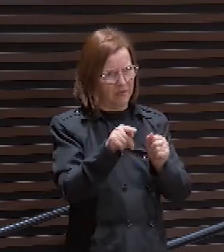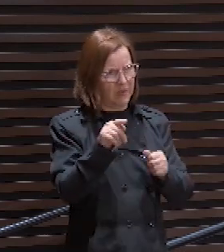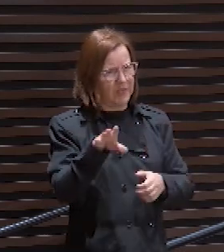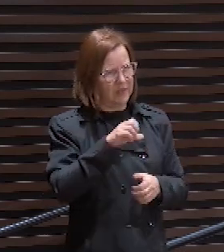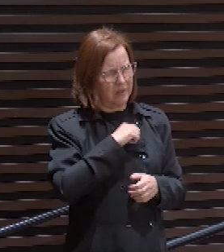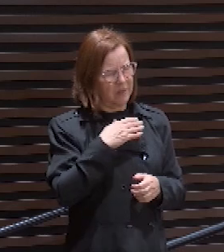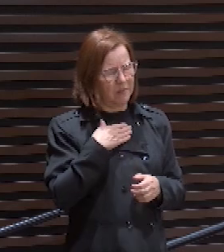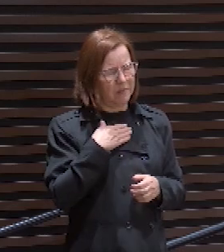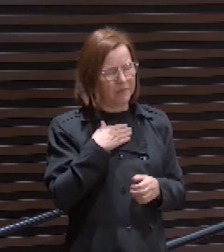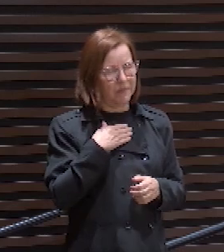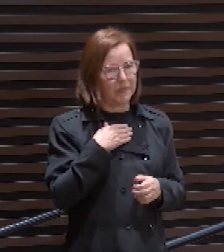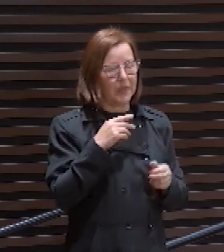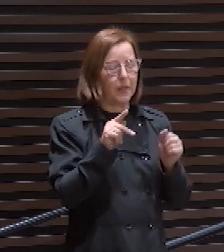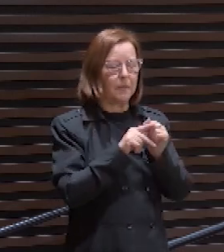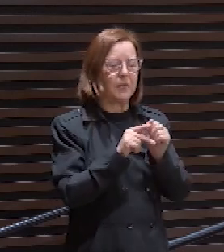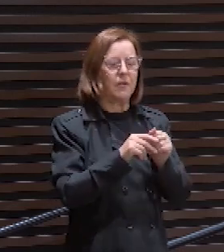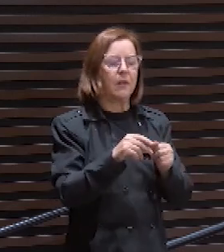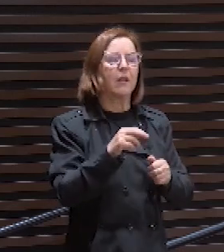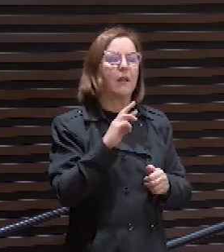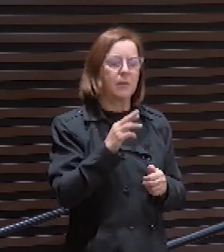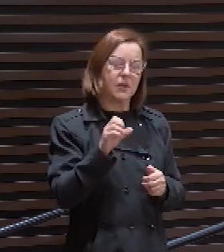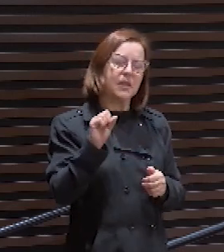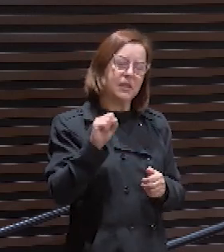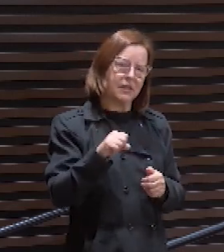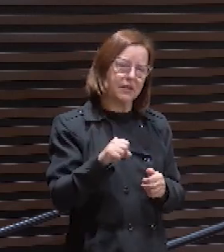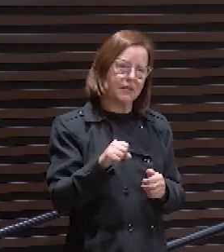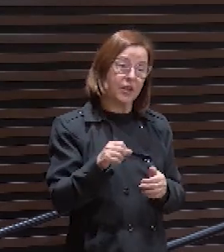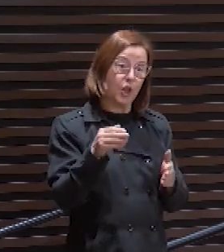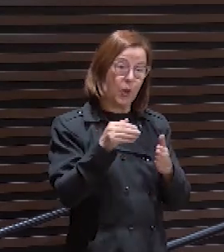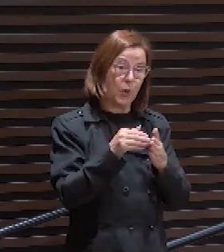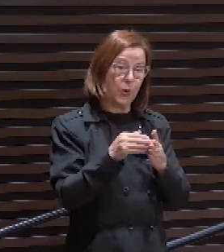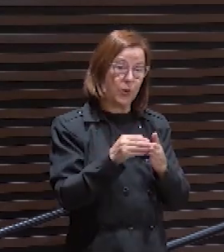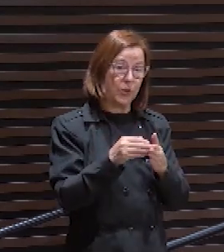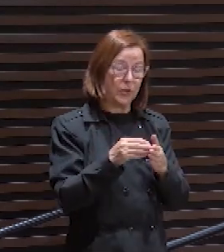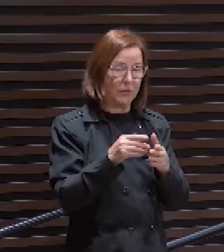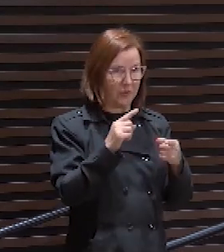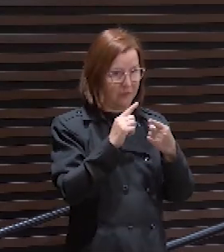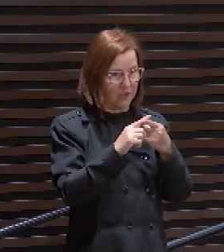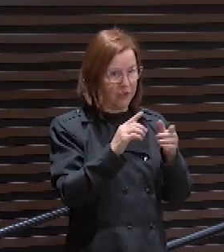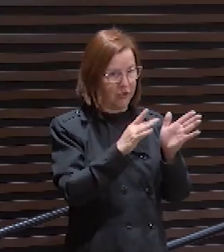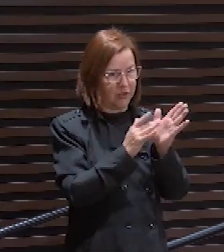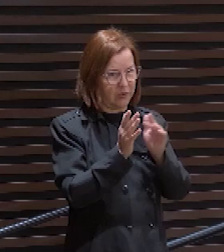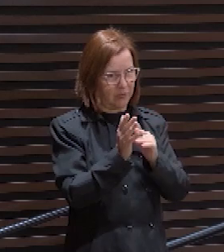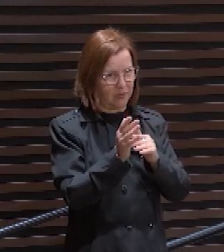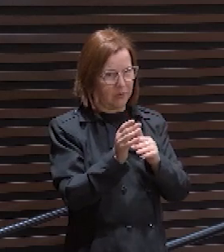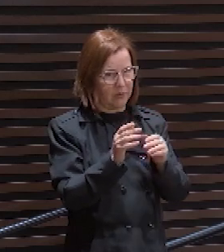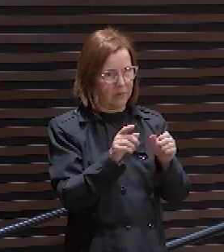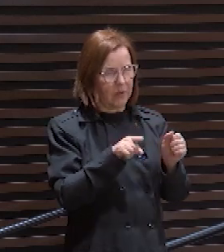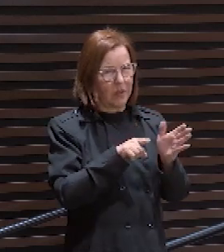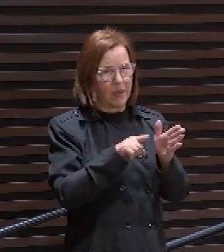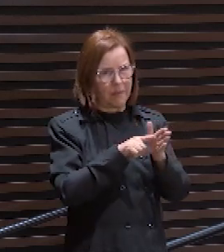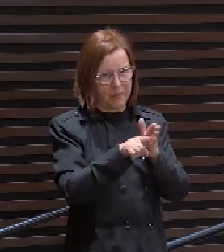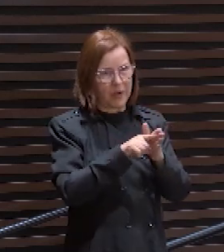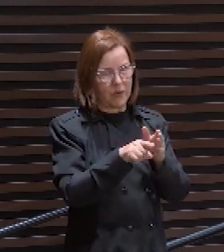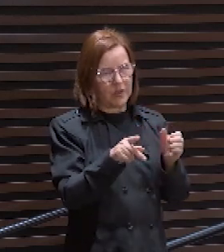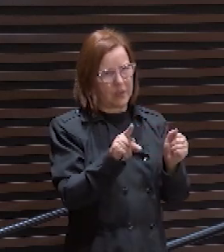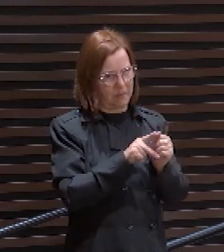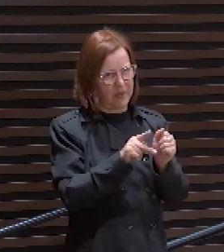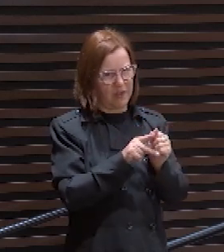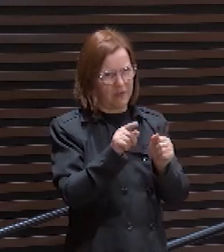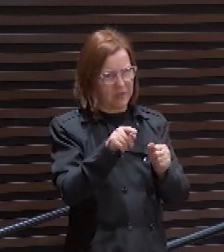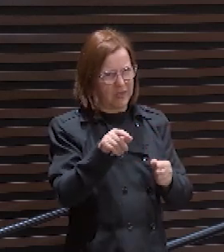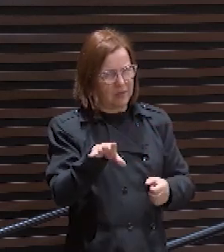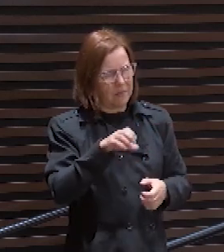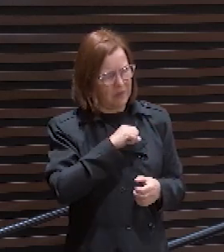sim. E por uma última vez, Jesus pergunta a Pedro: Pedro, tu me amas? E Pedro, ele cai